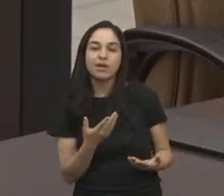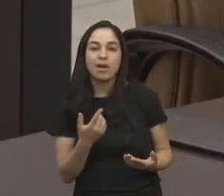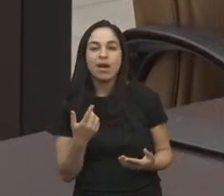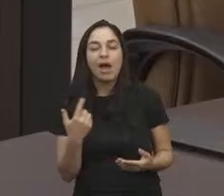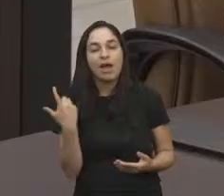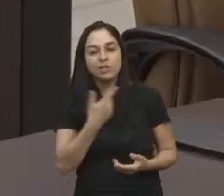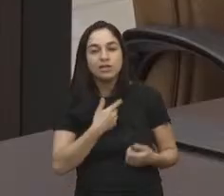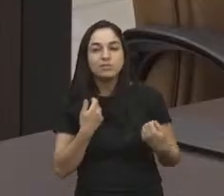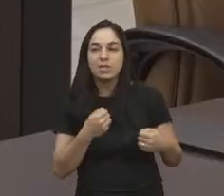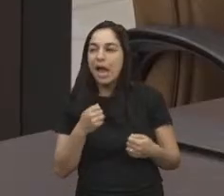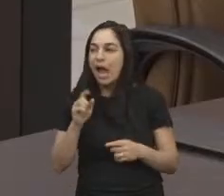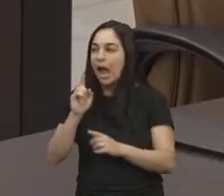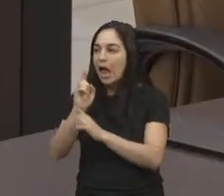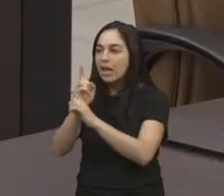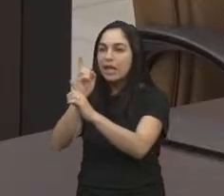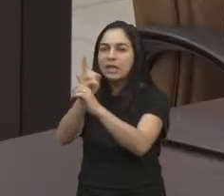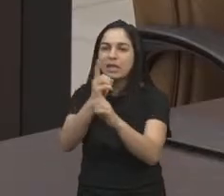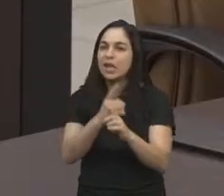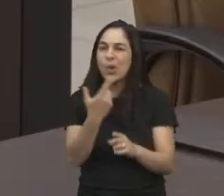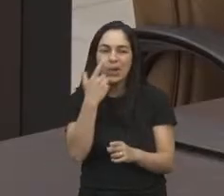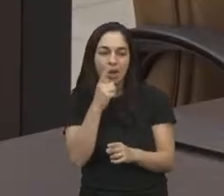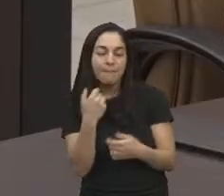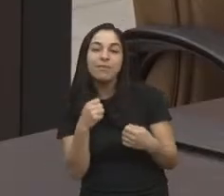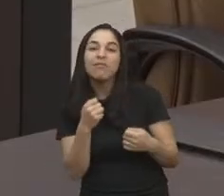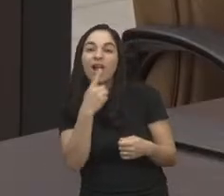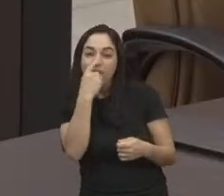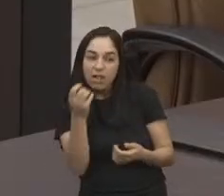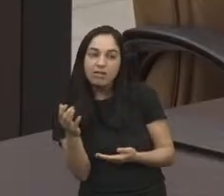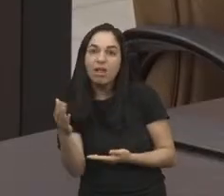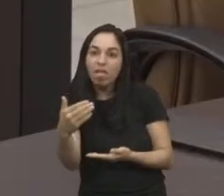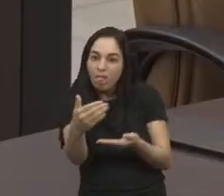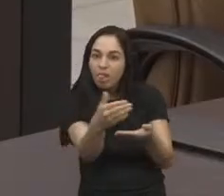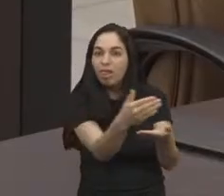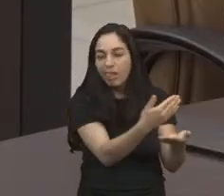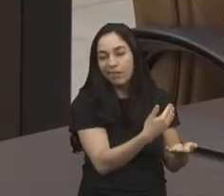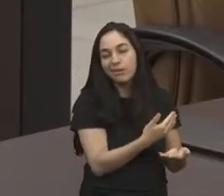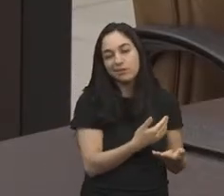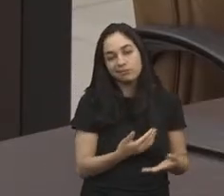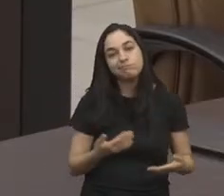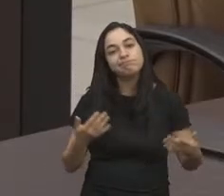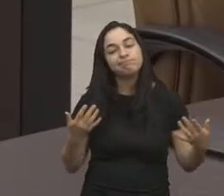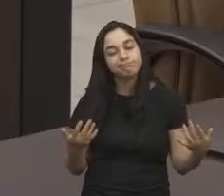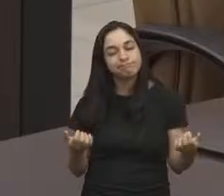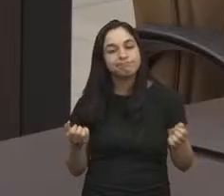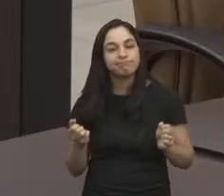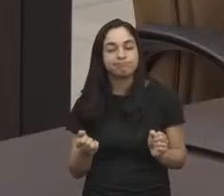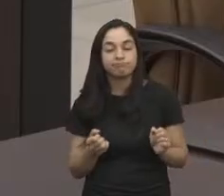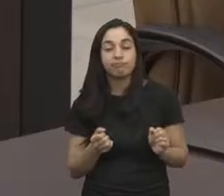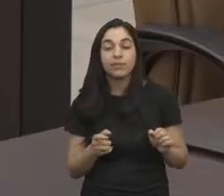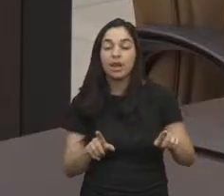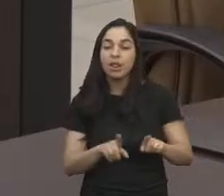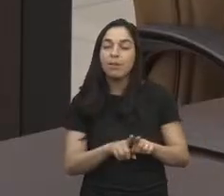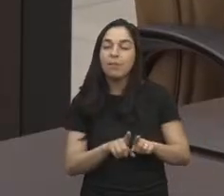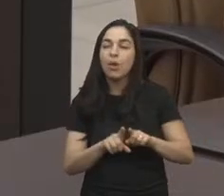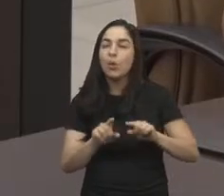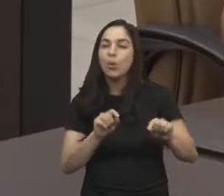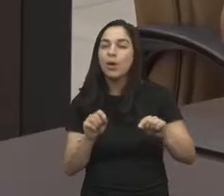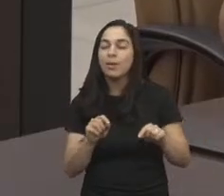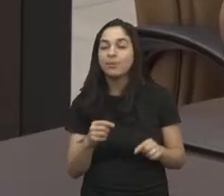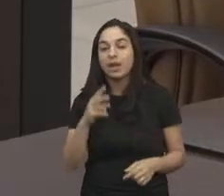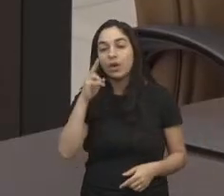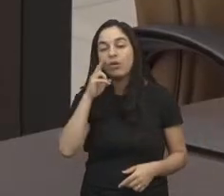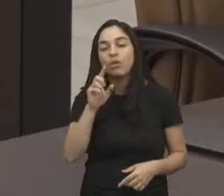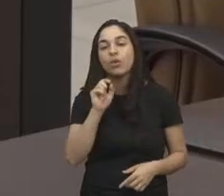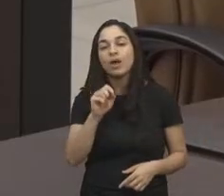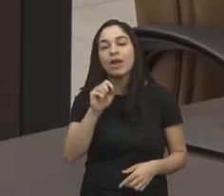ficar recolhendo entulho, resíduos sólidos. A outra questão é sobre a identificação. Eu estava vendo aqui a